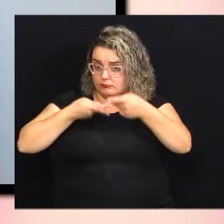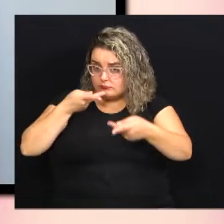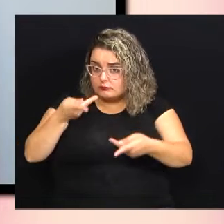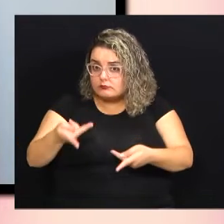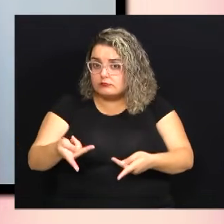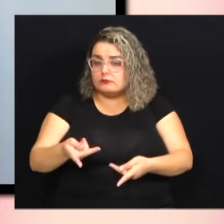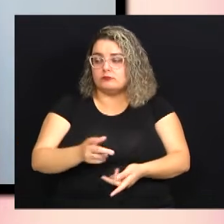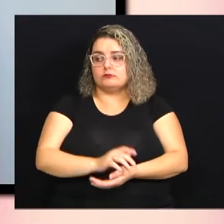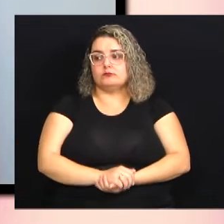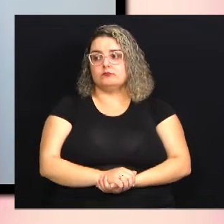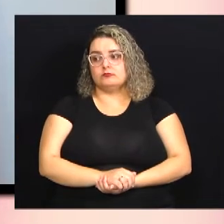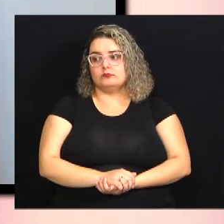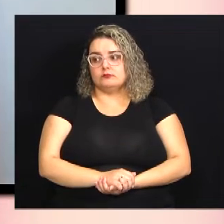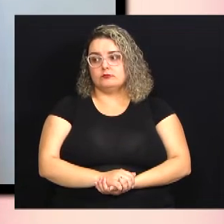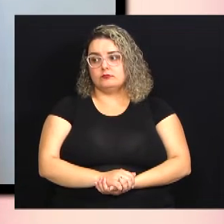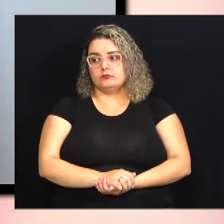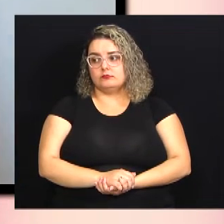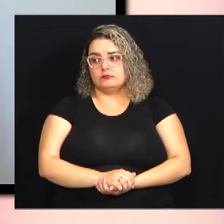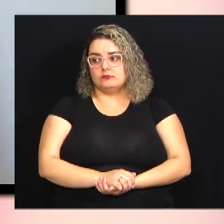E